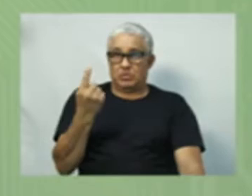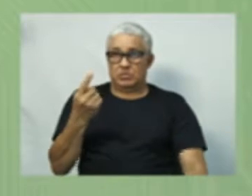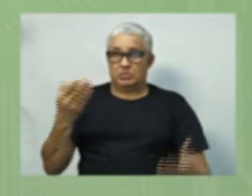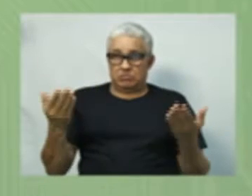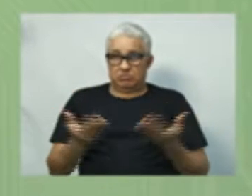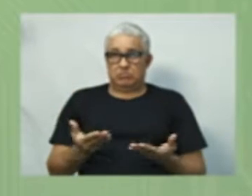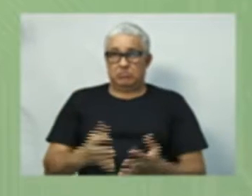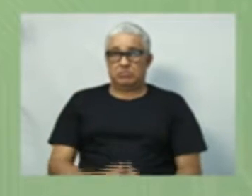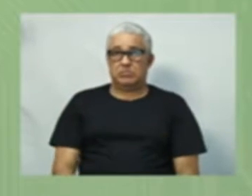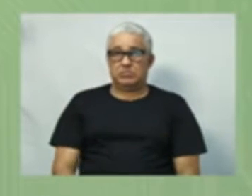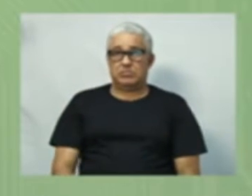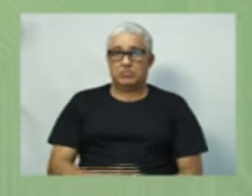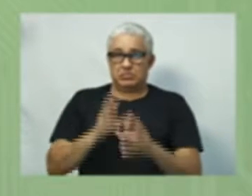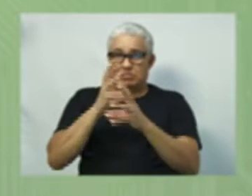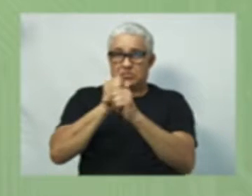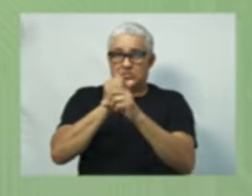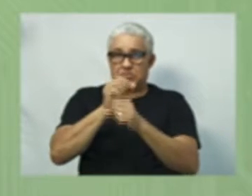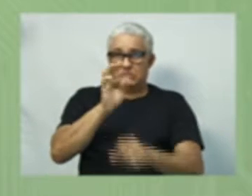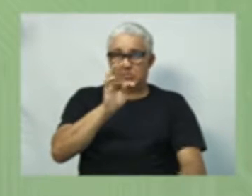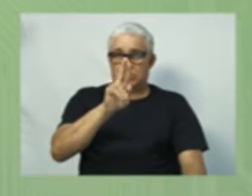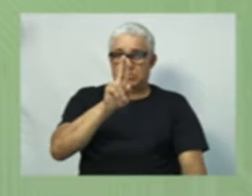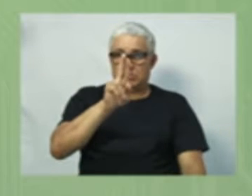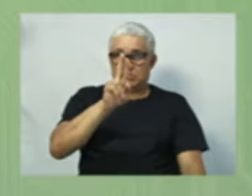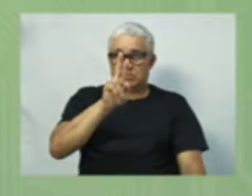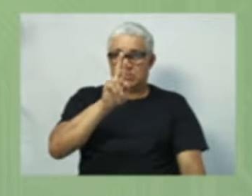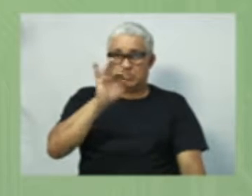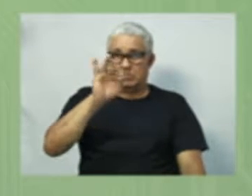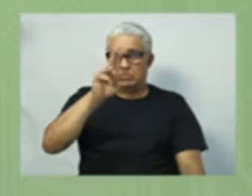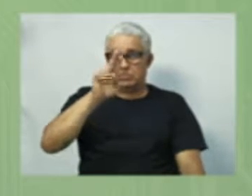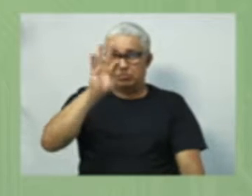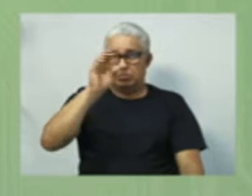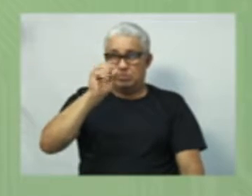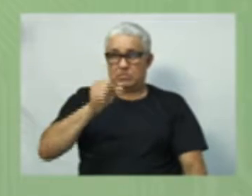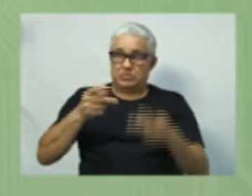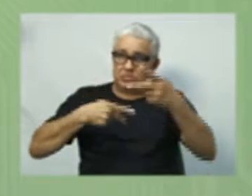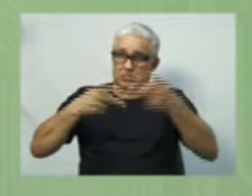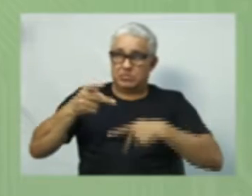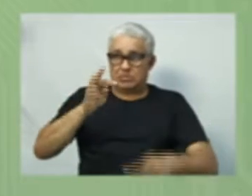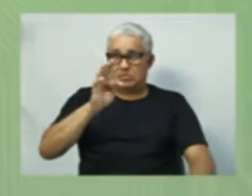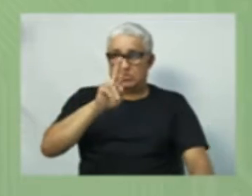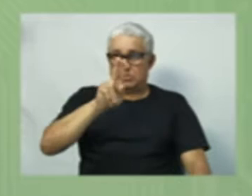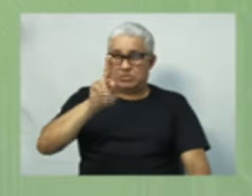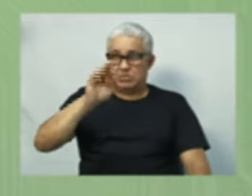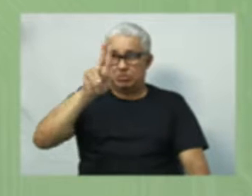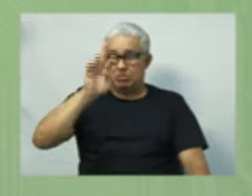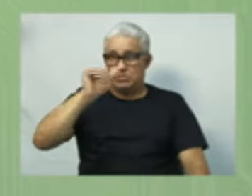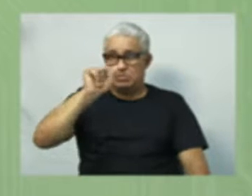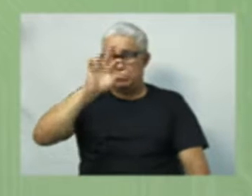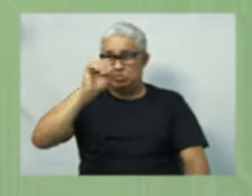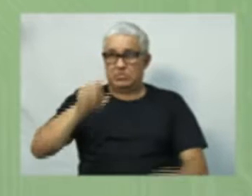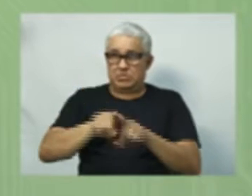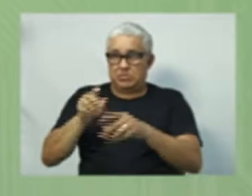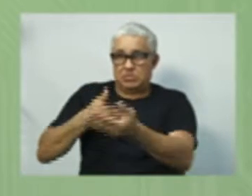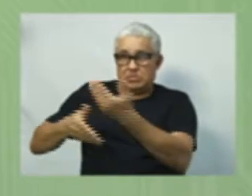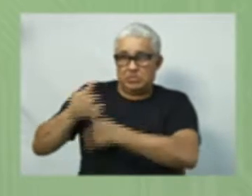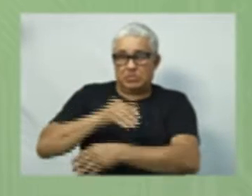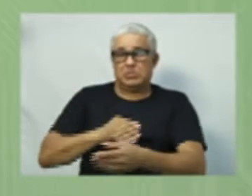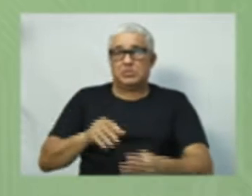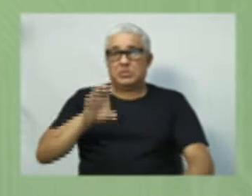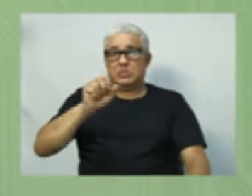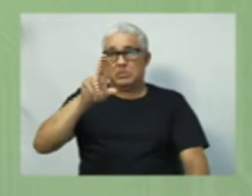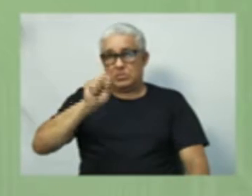hoje, contabilização de tributos, planejamento tributário, relação entre tributos e custos,